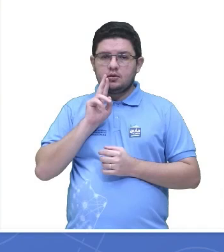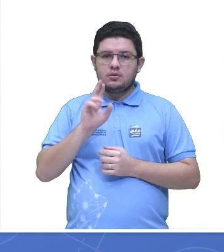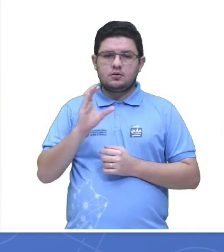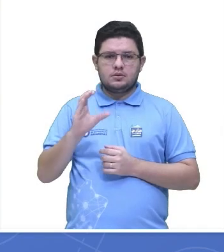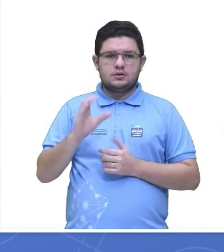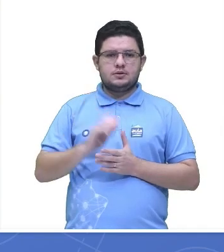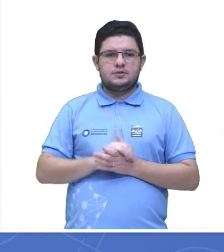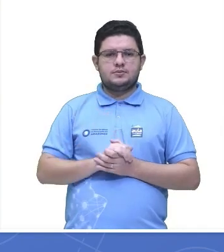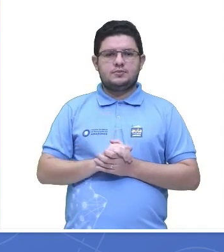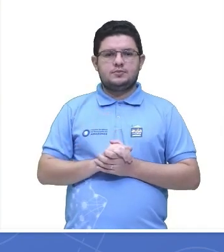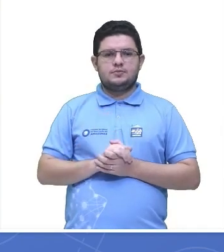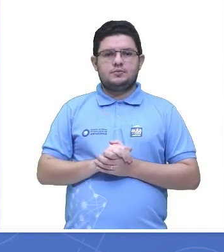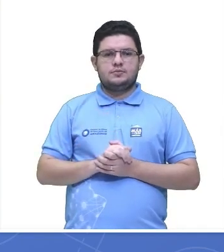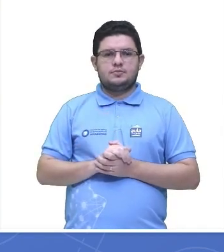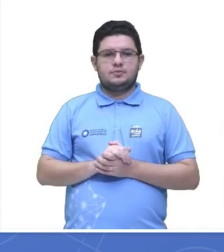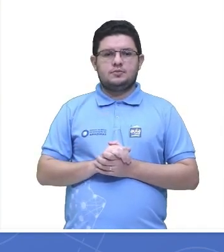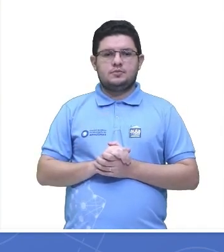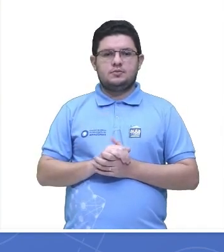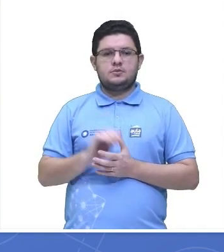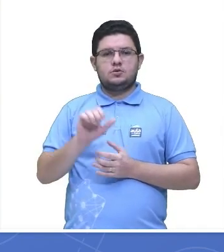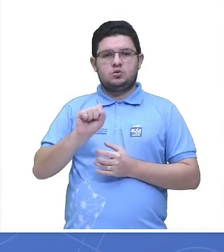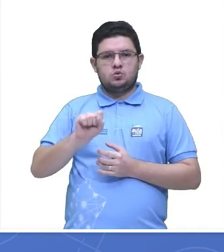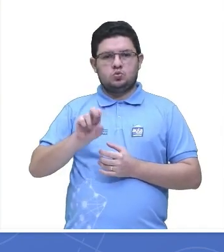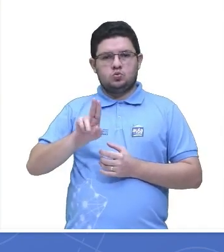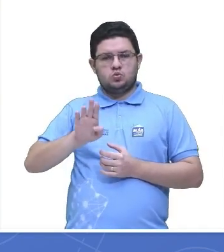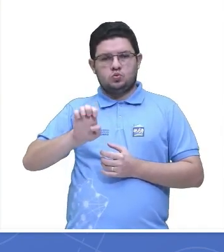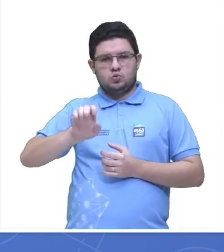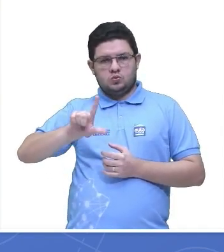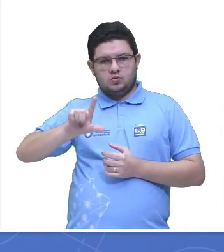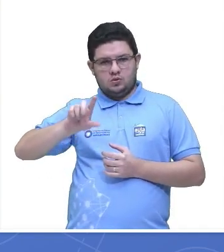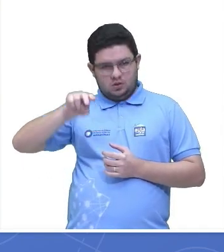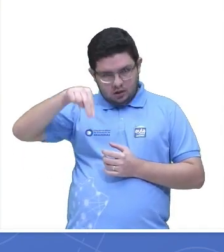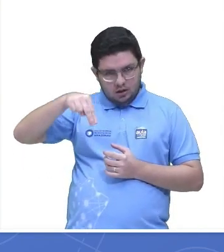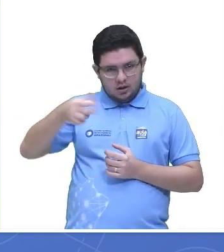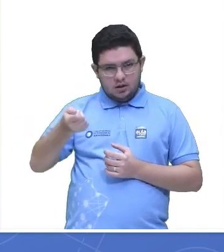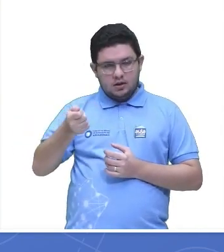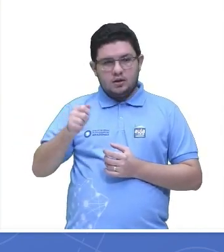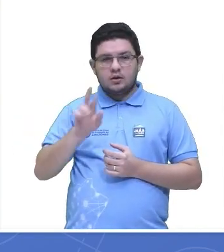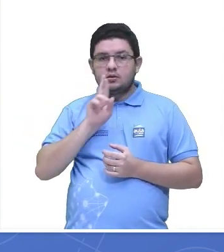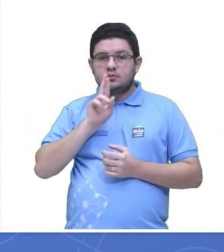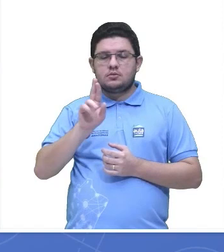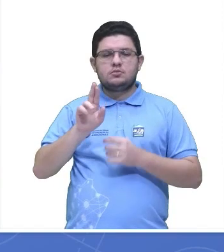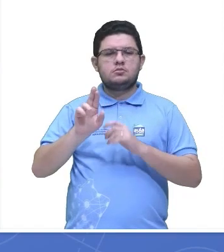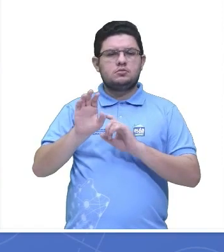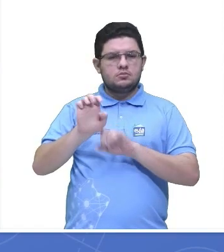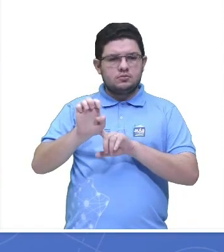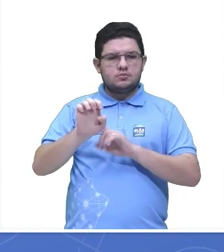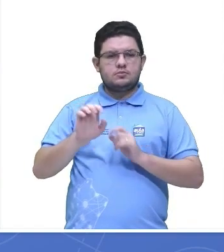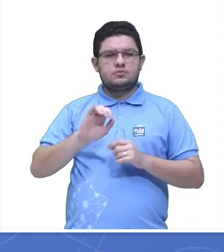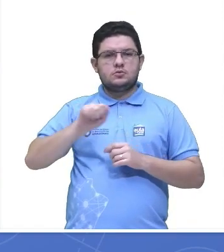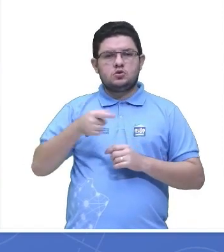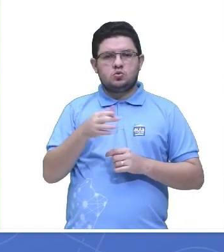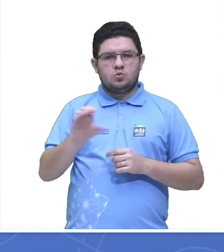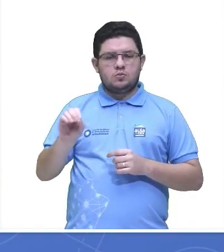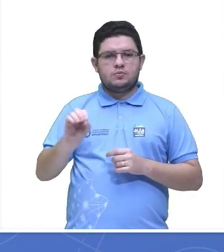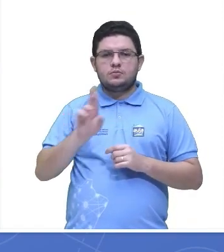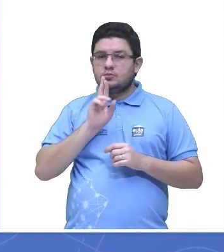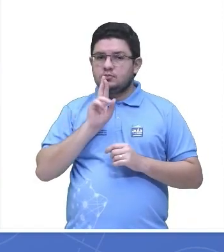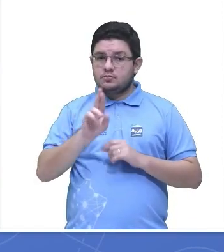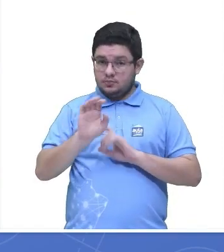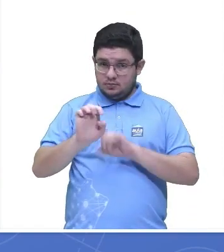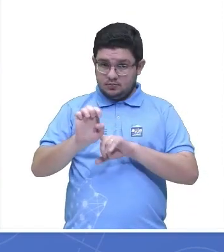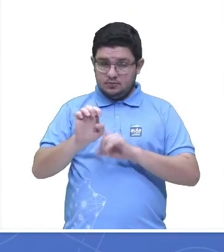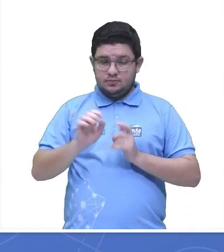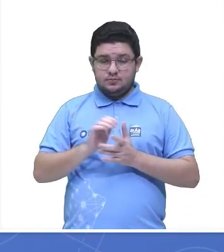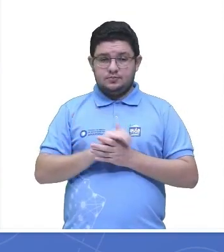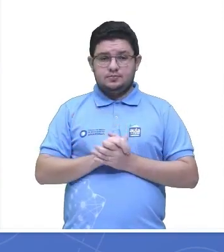Suena dizendo que é a letra E, né? Tatiana, letra E, João Vitor também apostando na letra E, João Vitor do 7, né?